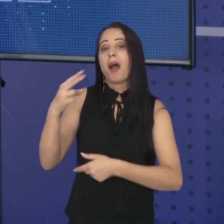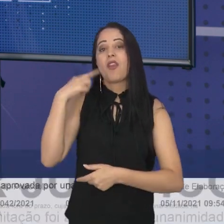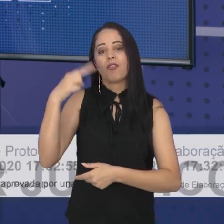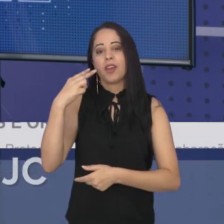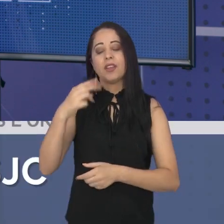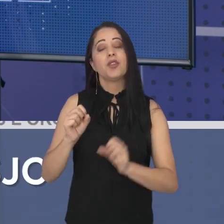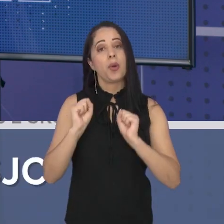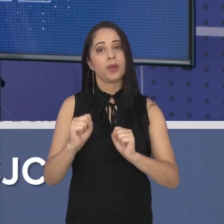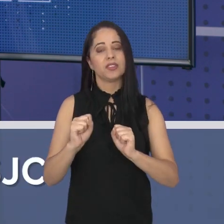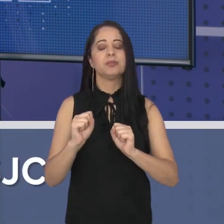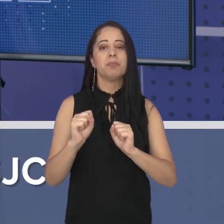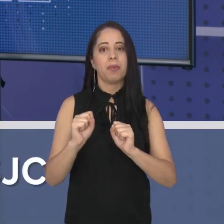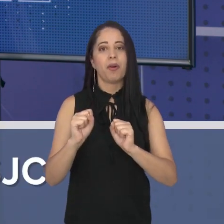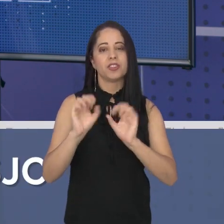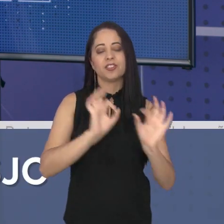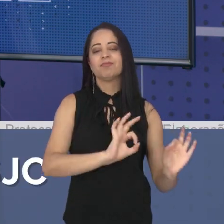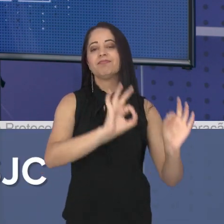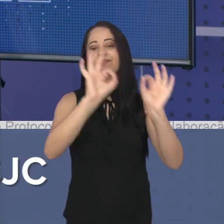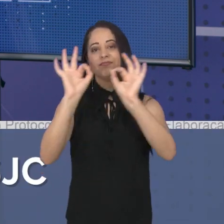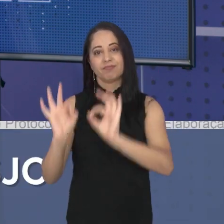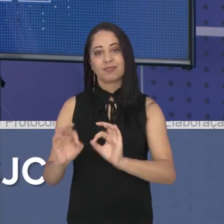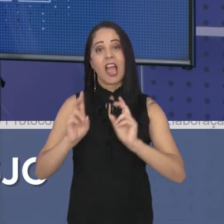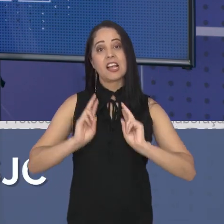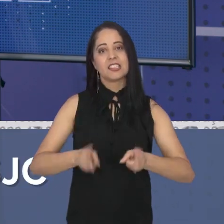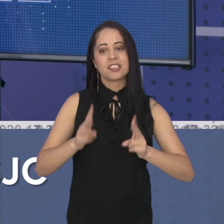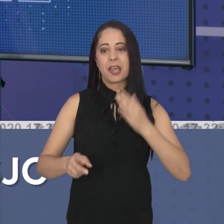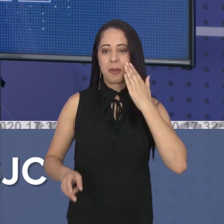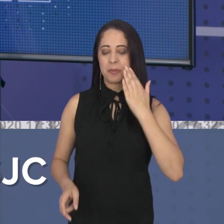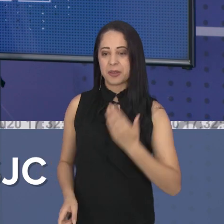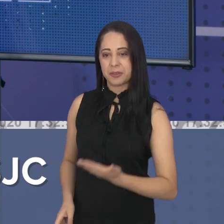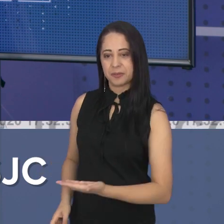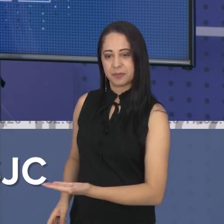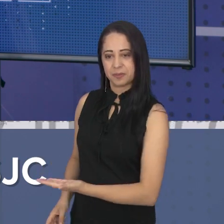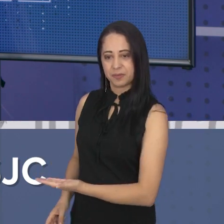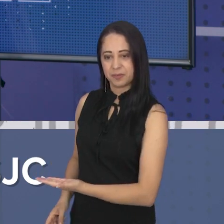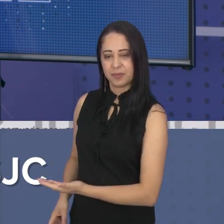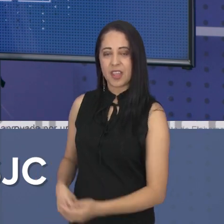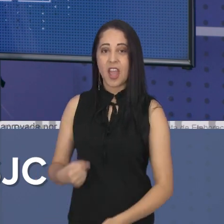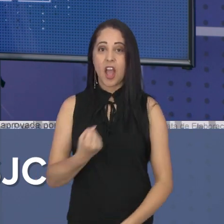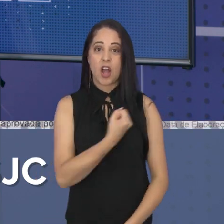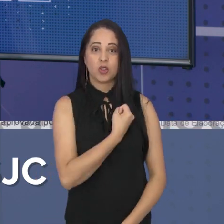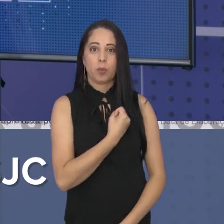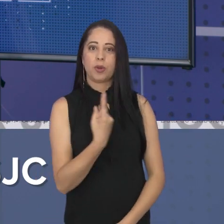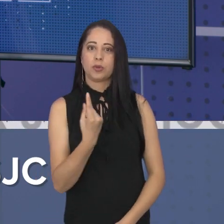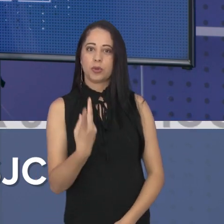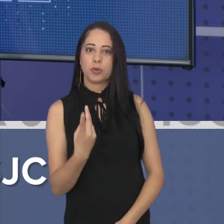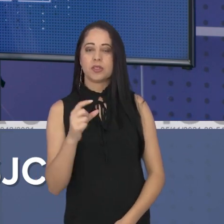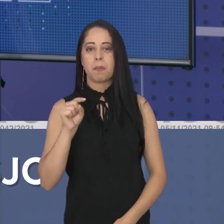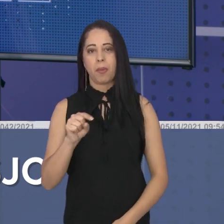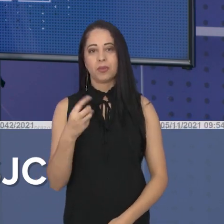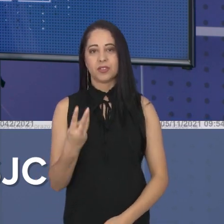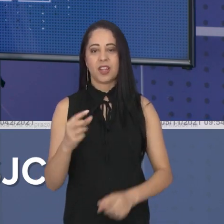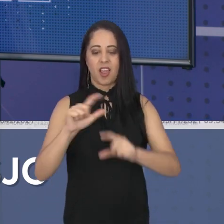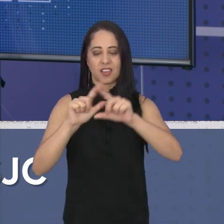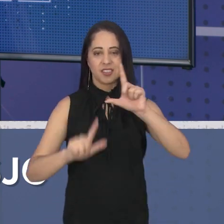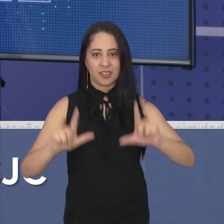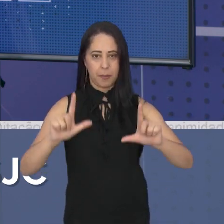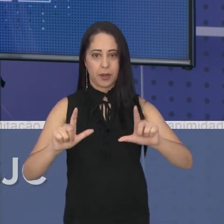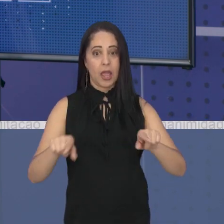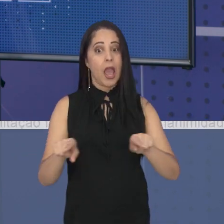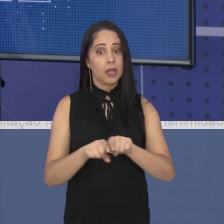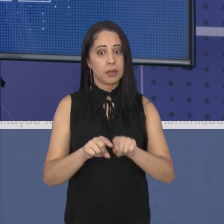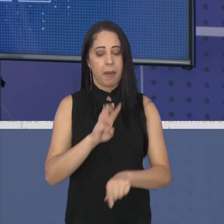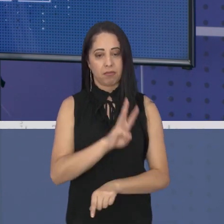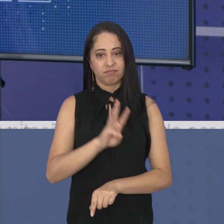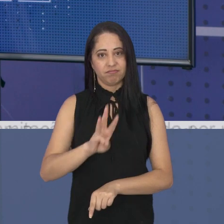vereadores, acompanhe a programação da TV Câmara, sempre no canal aberto 12.3 e também no nosso canal do YouTube. No